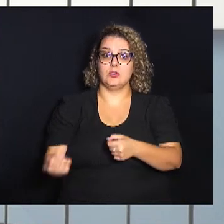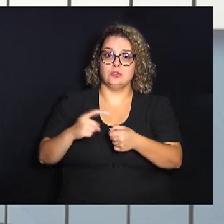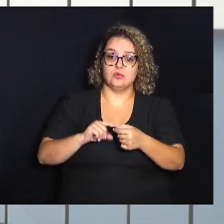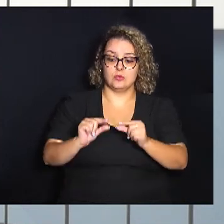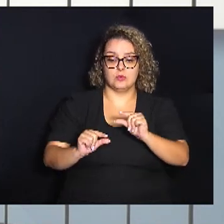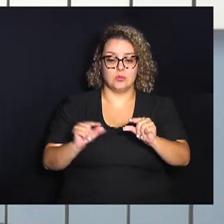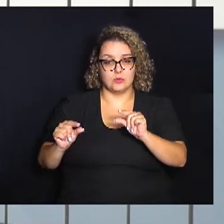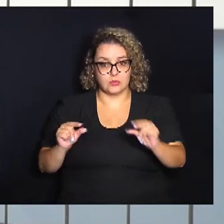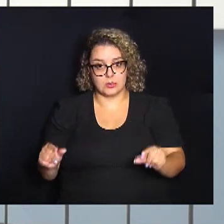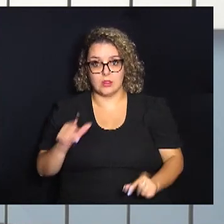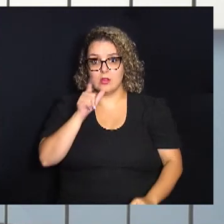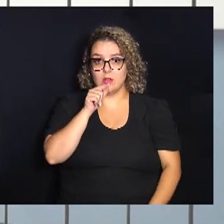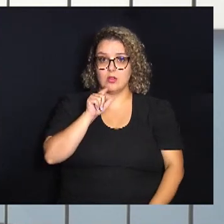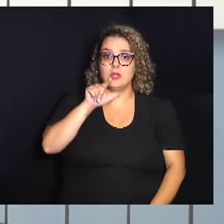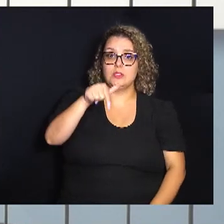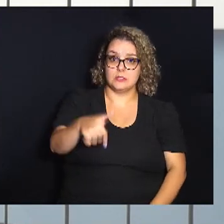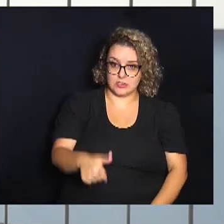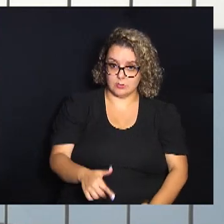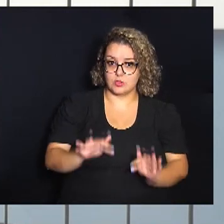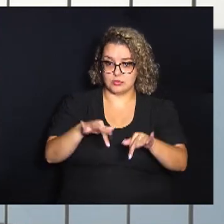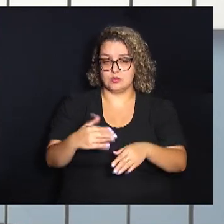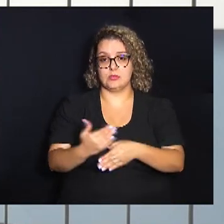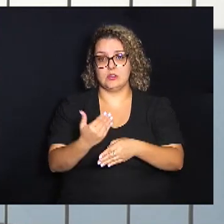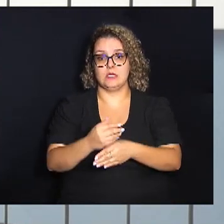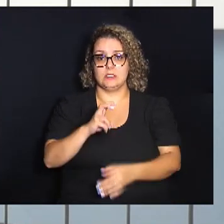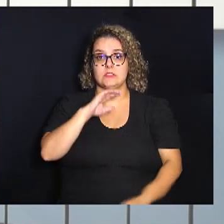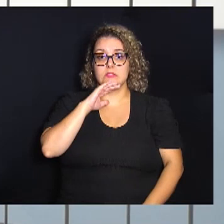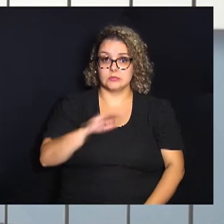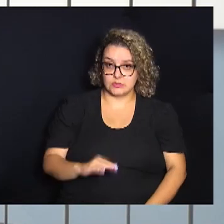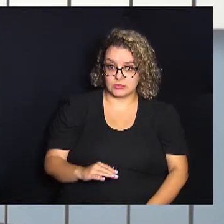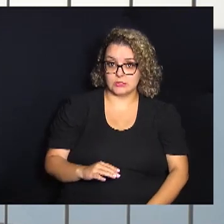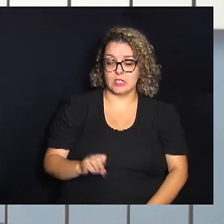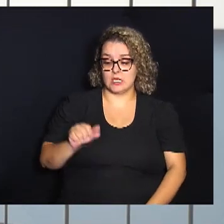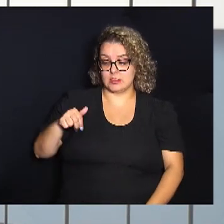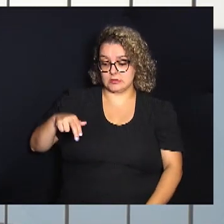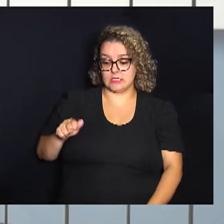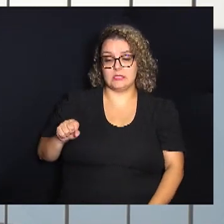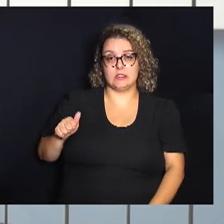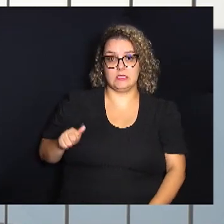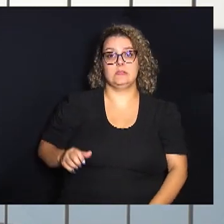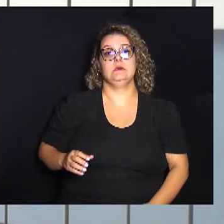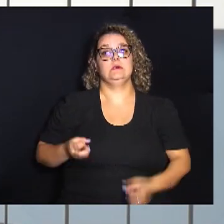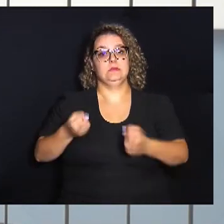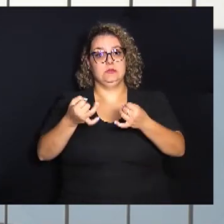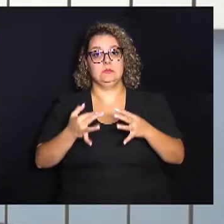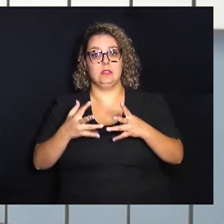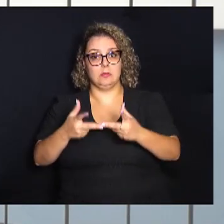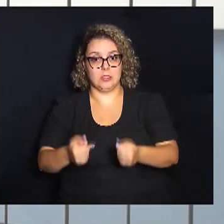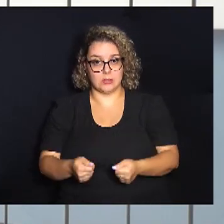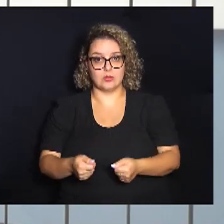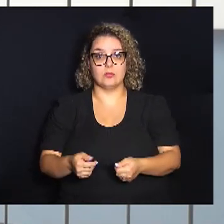do abastecimento após o fim dessa obra, às 5 horas da tarde. A Sanasa orienta aí a todos que façam